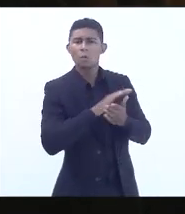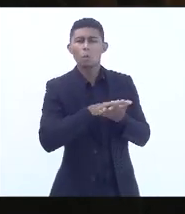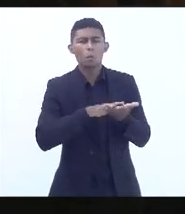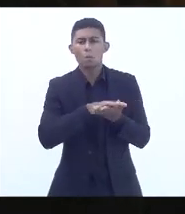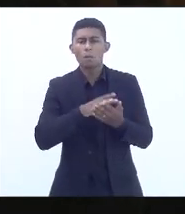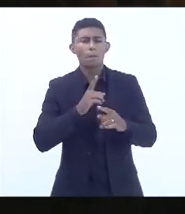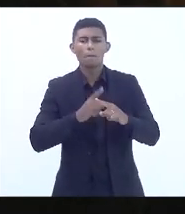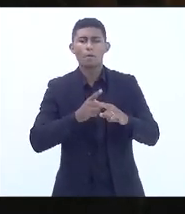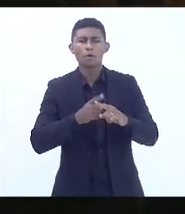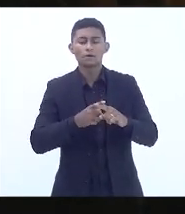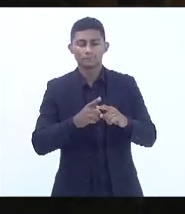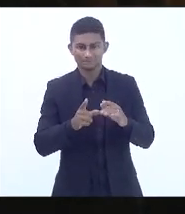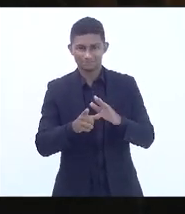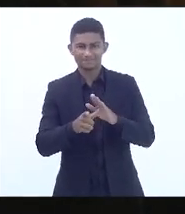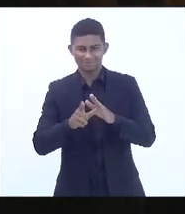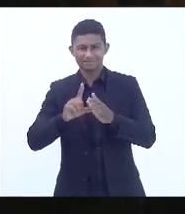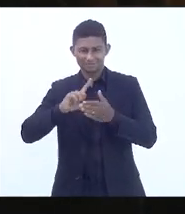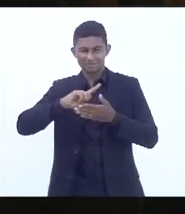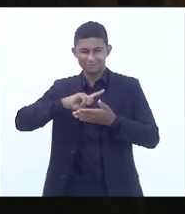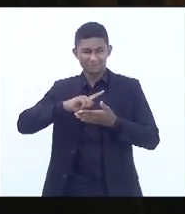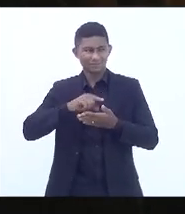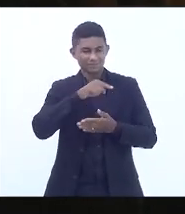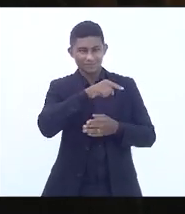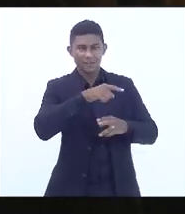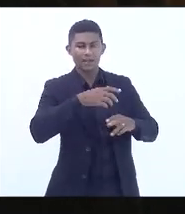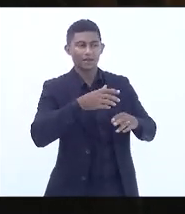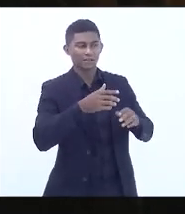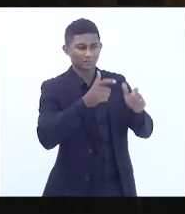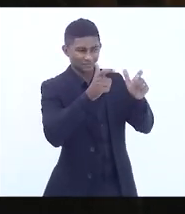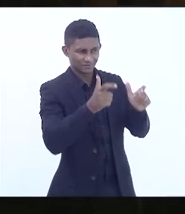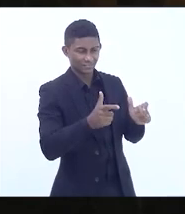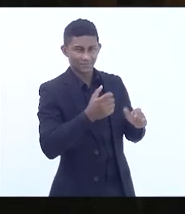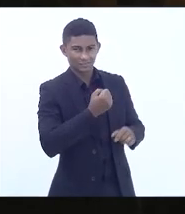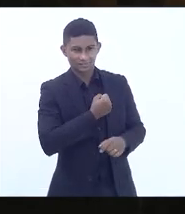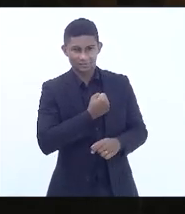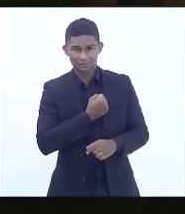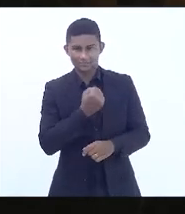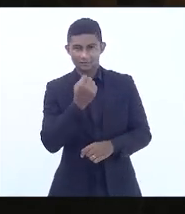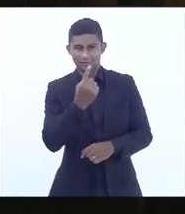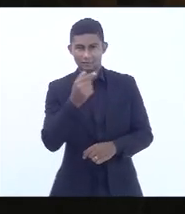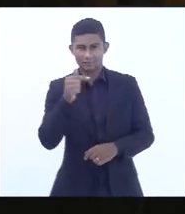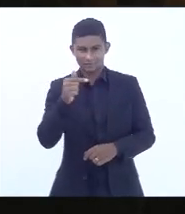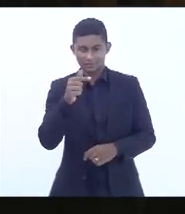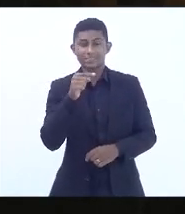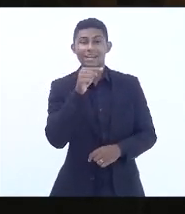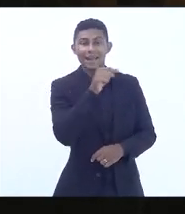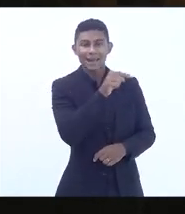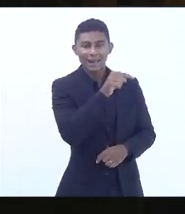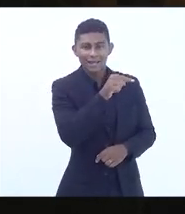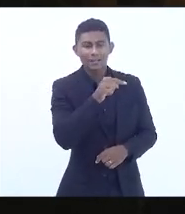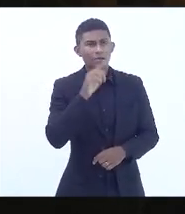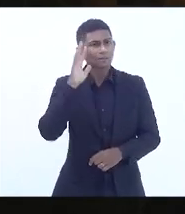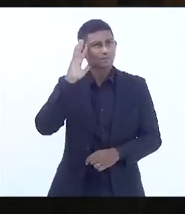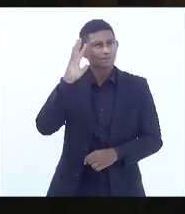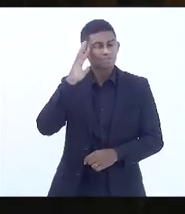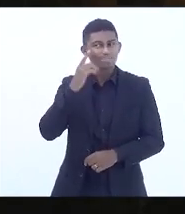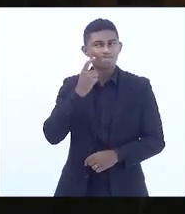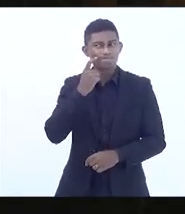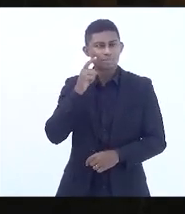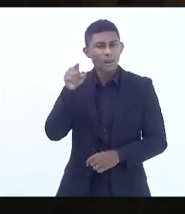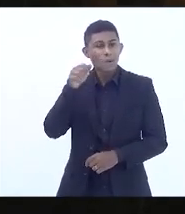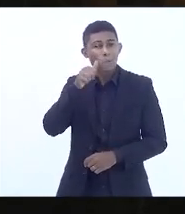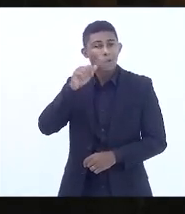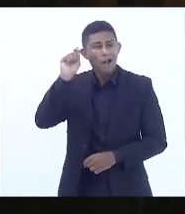dono da cadeira 17 previu sua própria sucessão e recomendou à